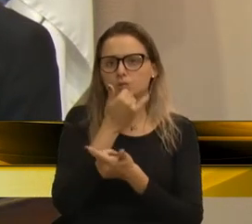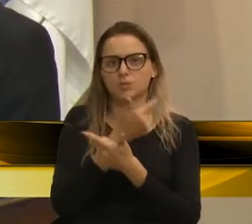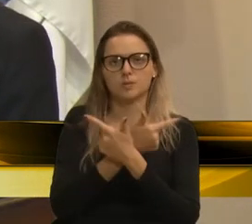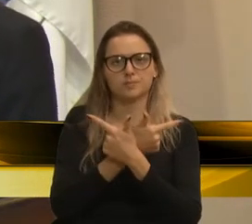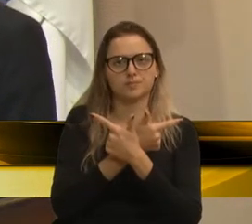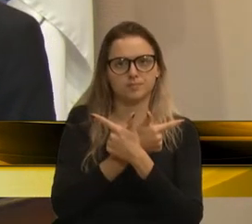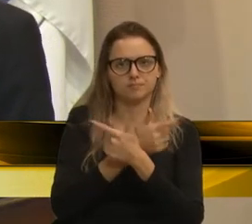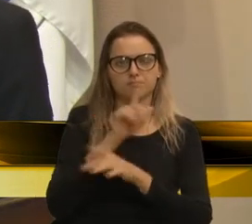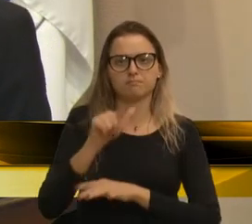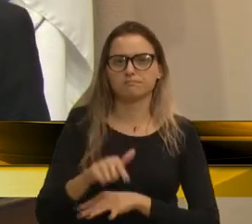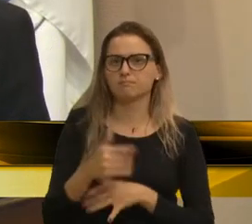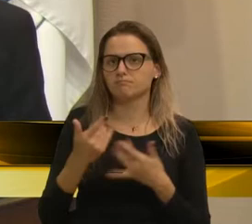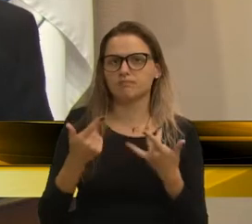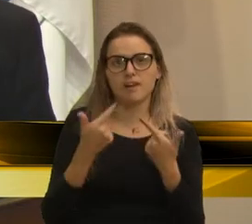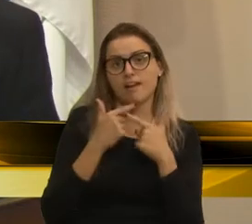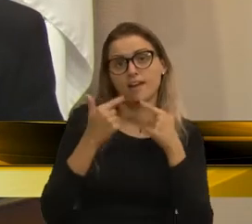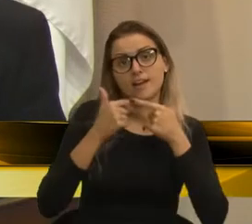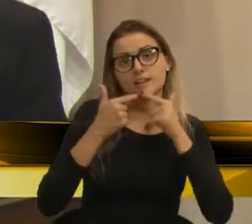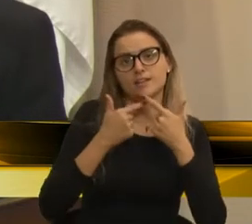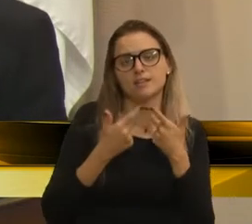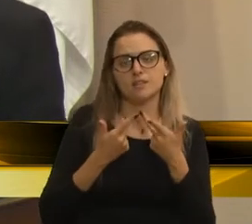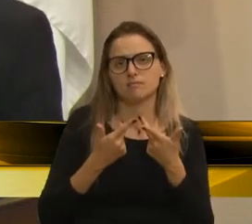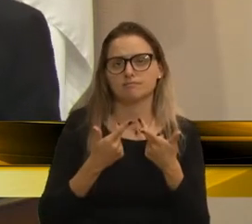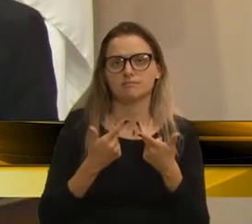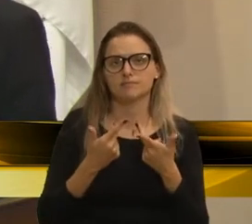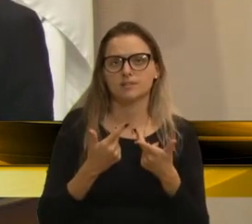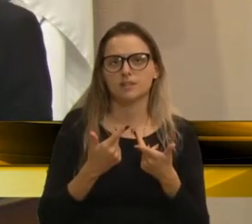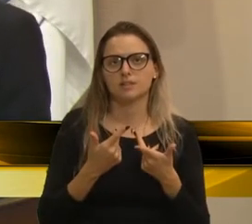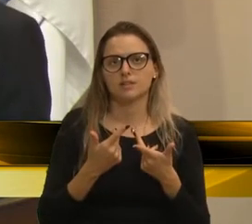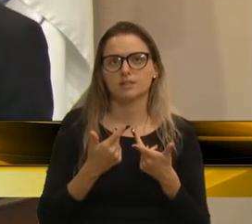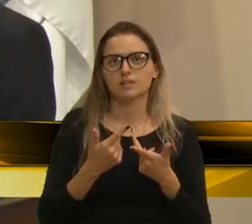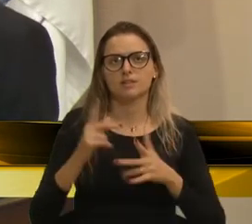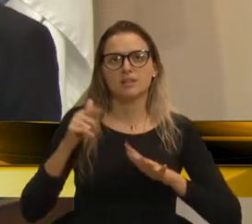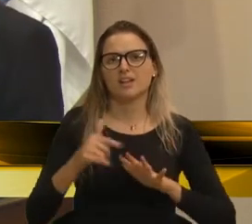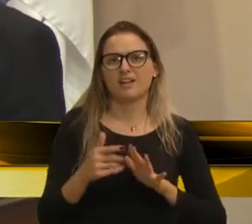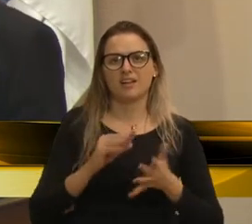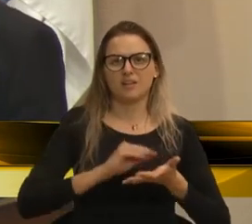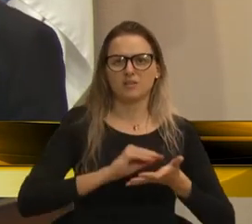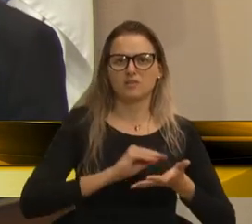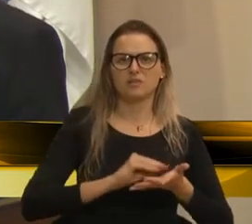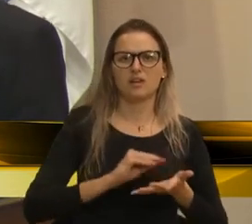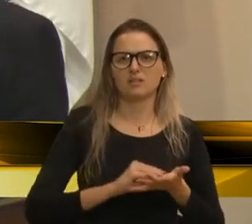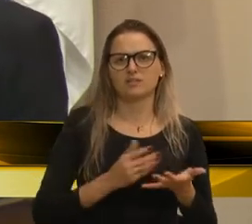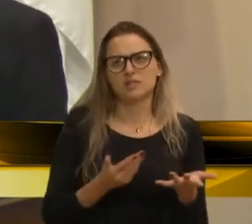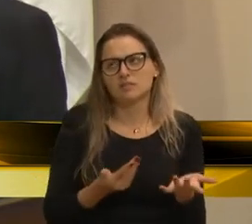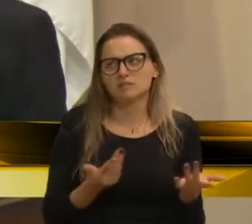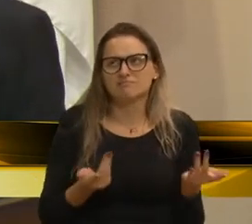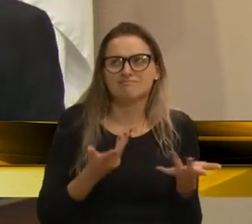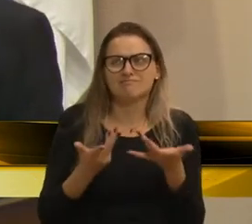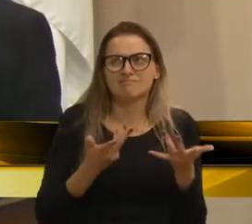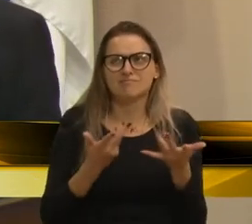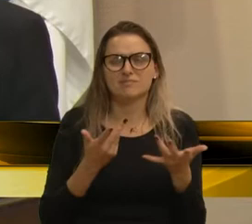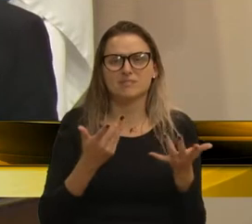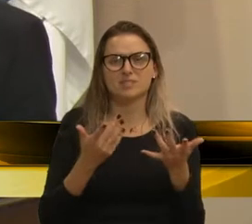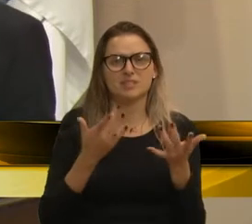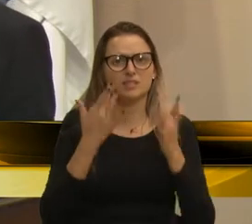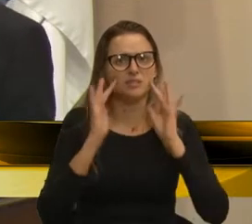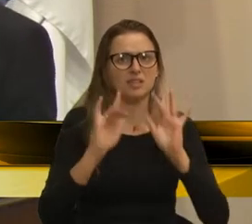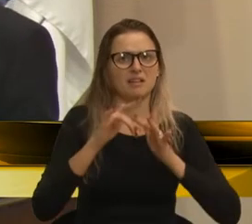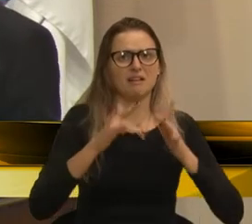deboche. É um desatino do prefeito. É uma afronta,